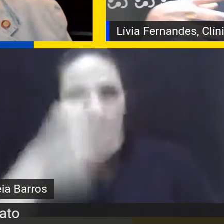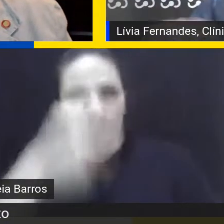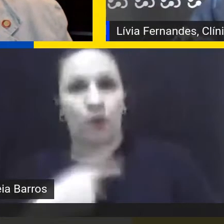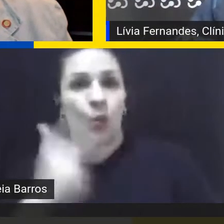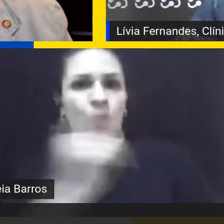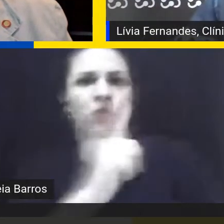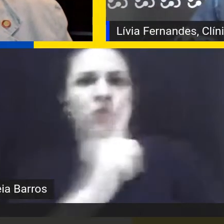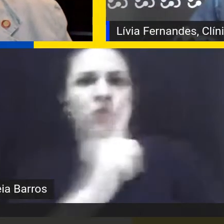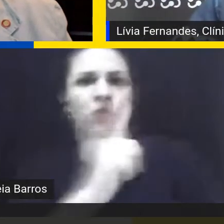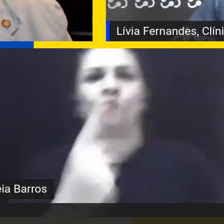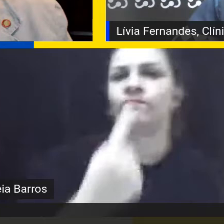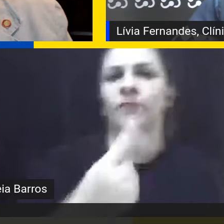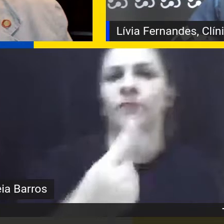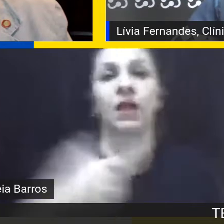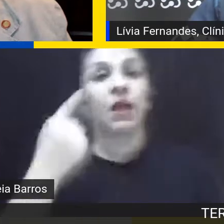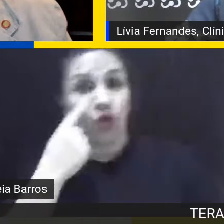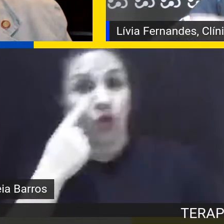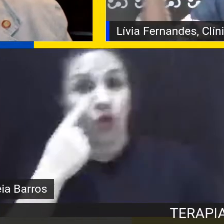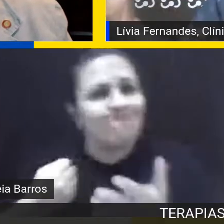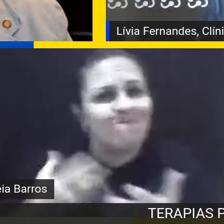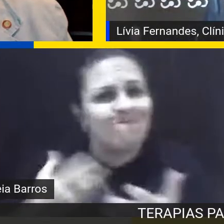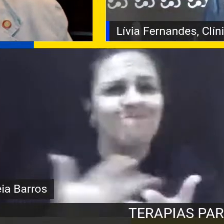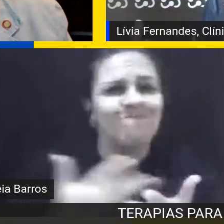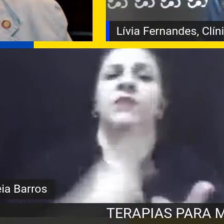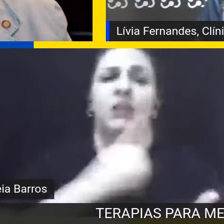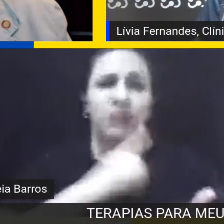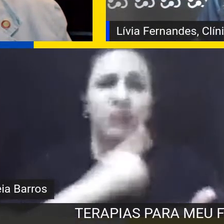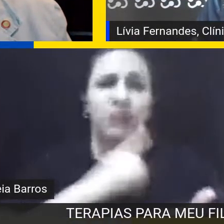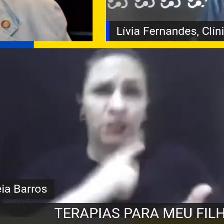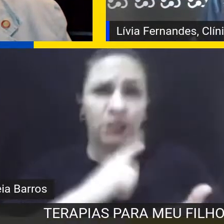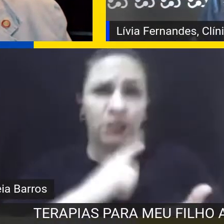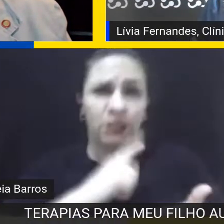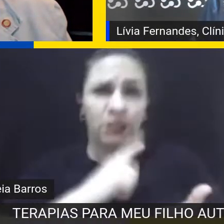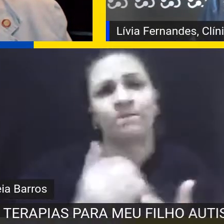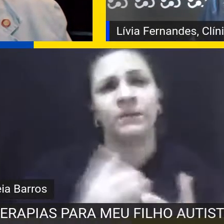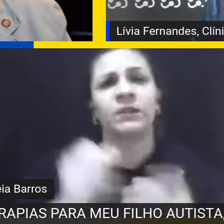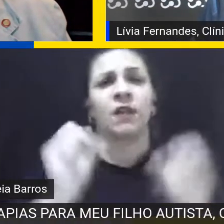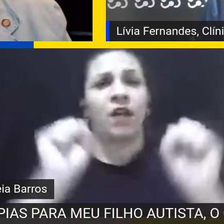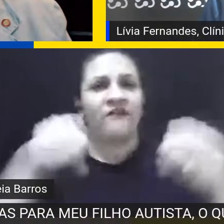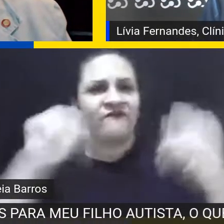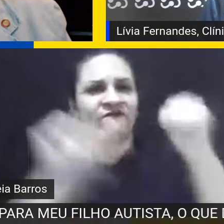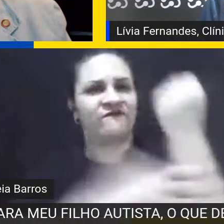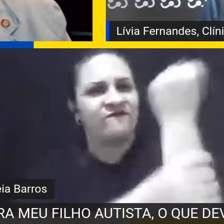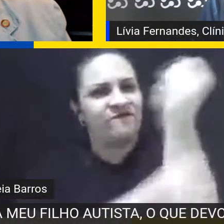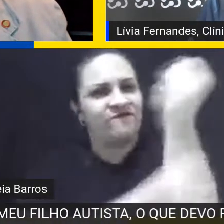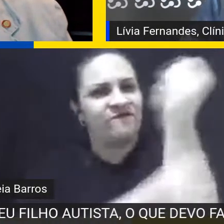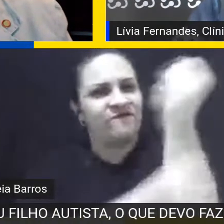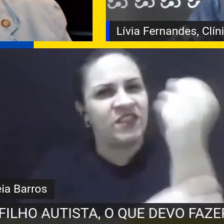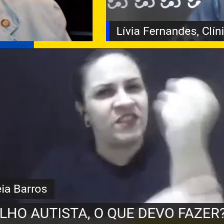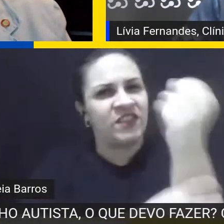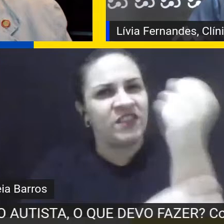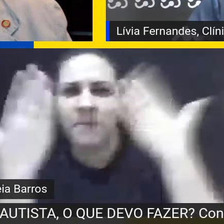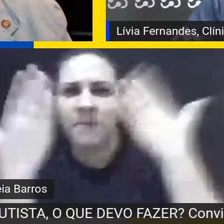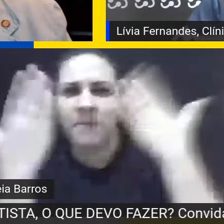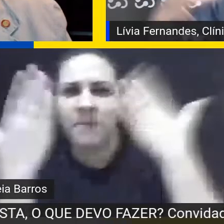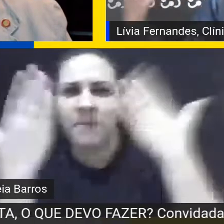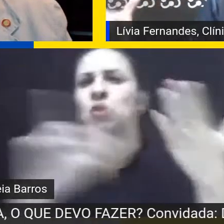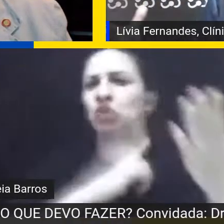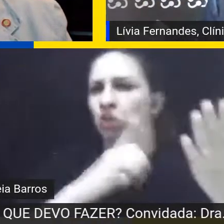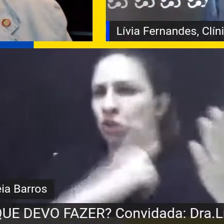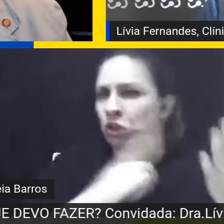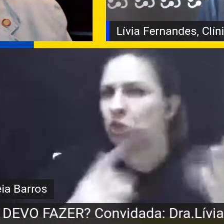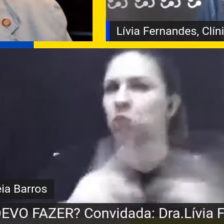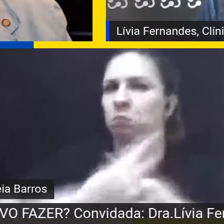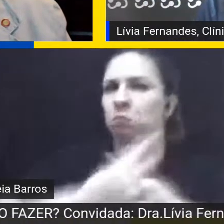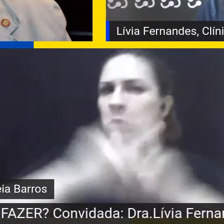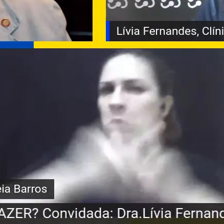muitos princípios ali, tinha muitos princípios da fisioterapia, da psicologia, assim, um